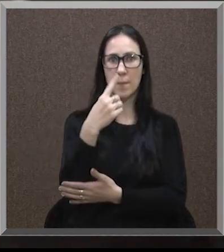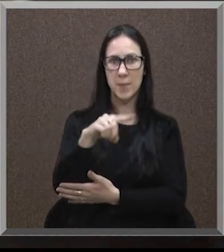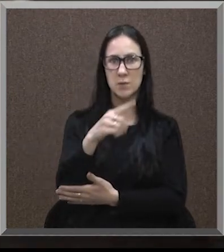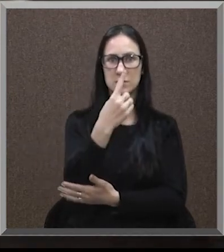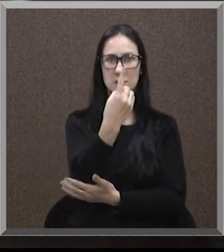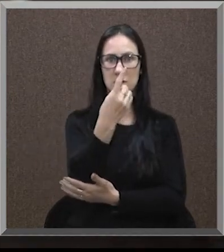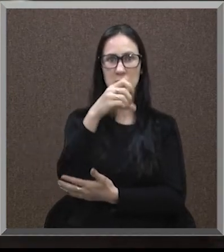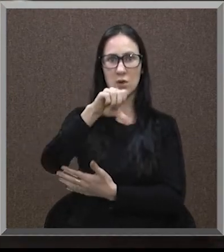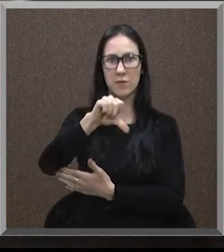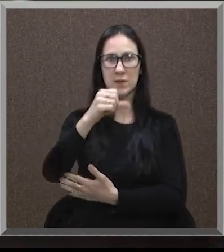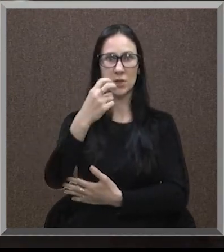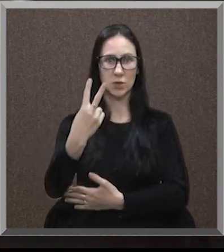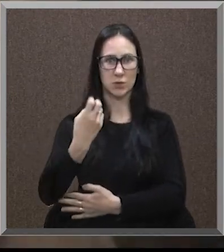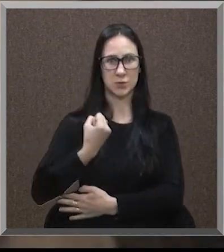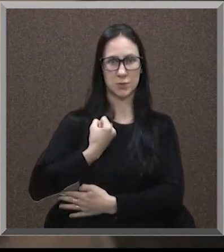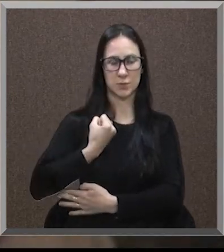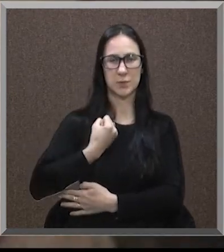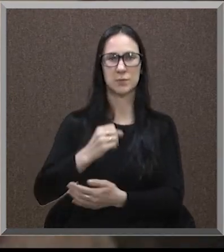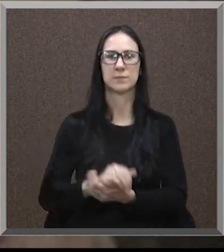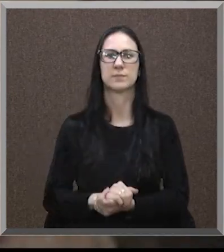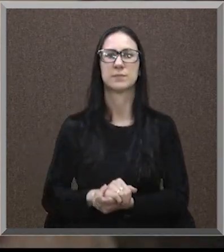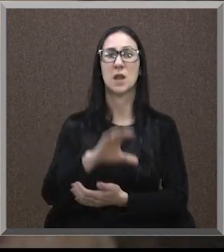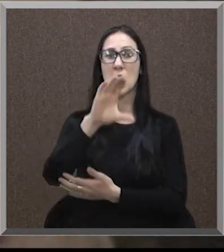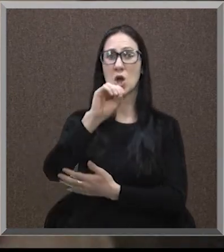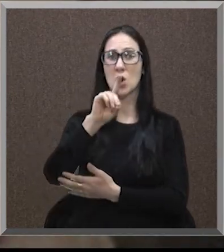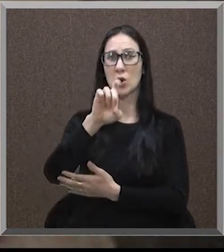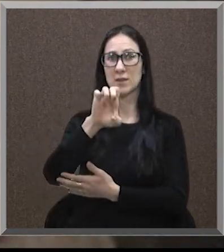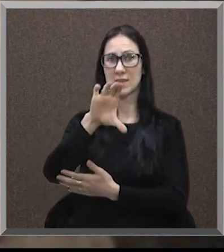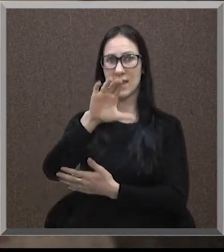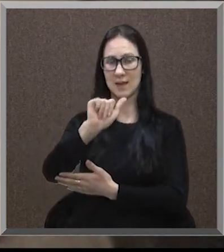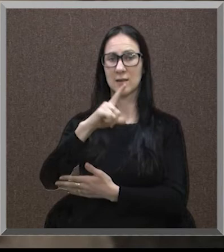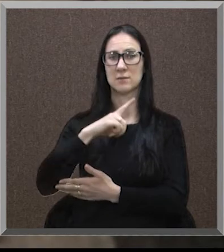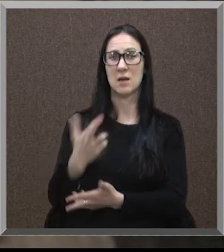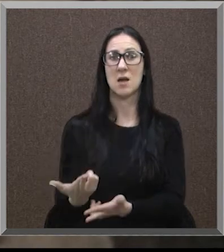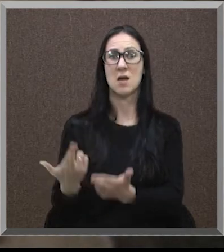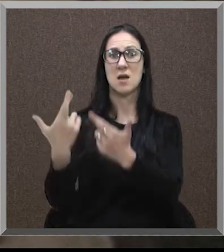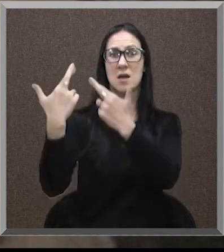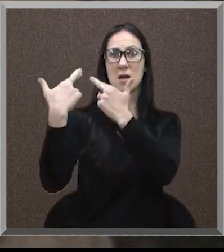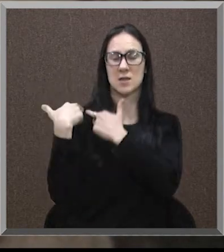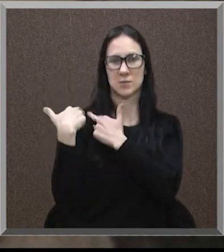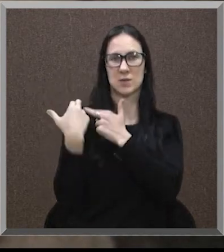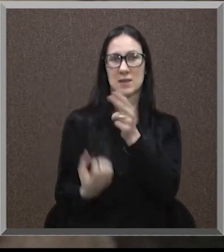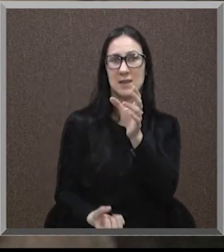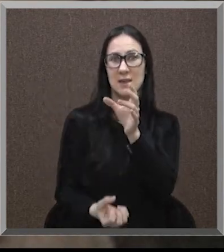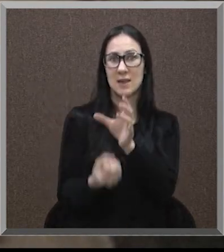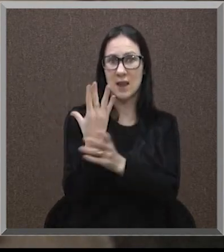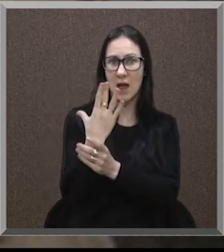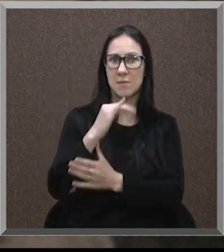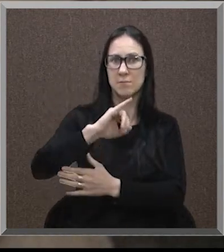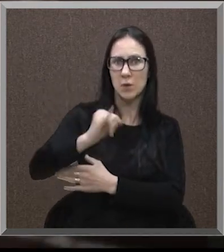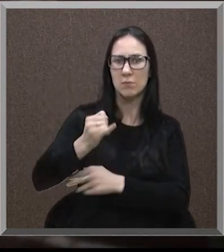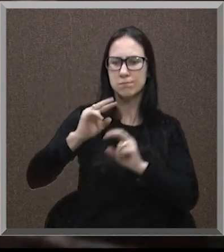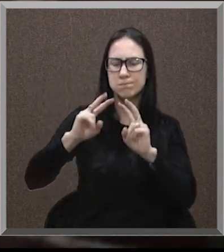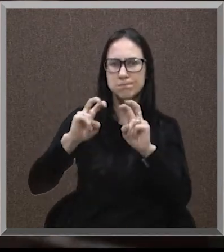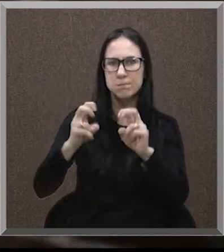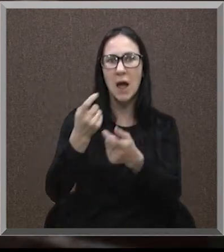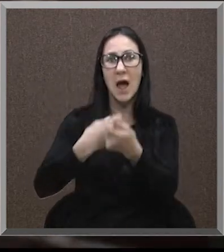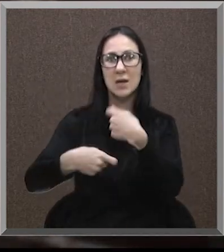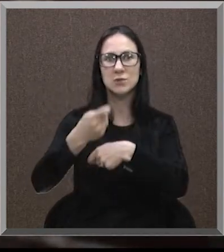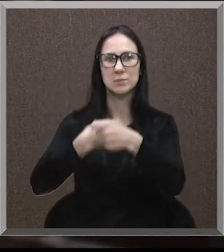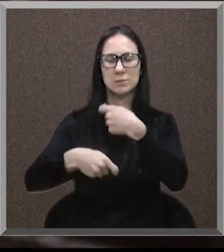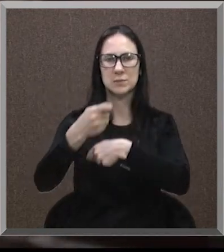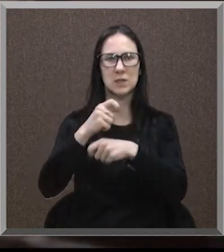2192. Foi atribuída à CODECA a responsabilidade de implantação, exploração e administração